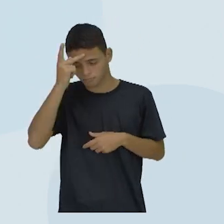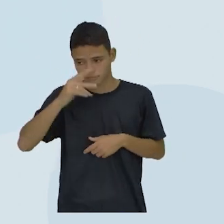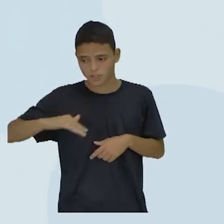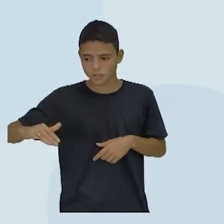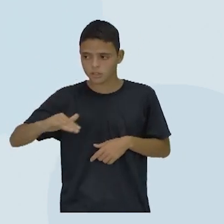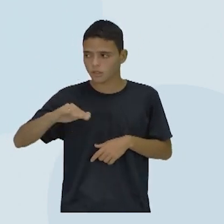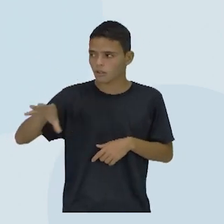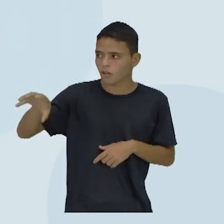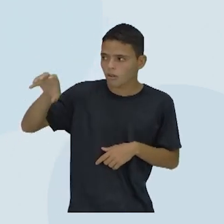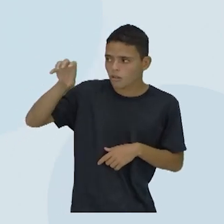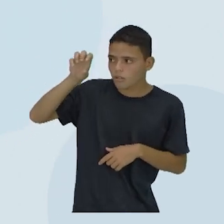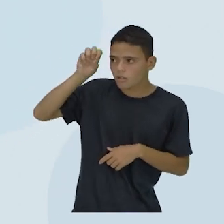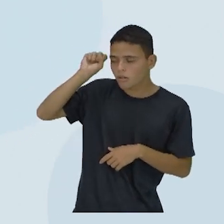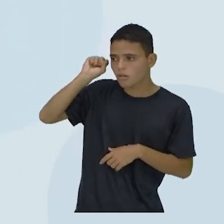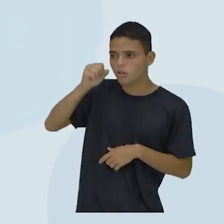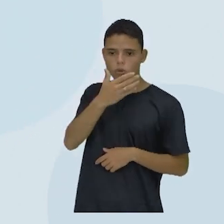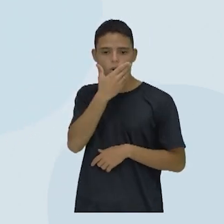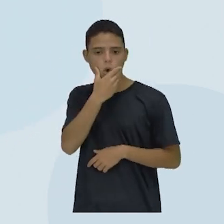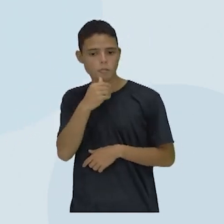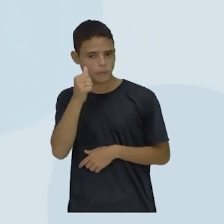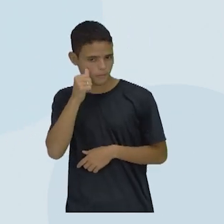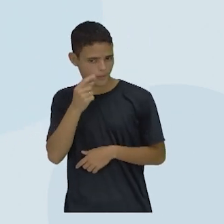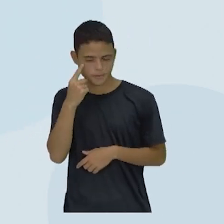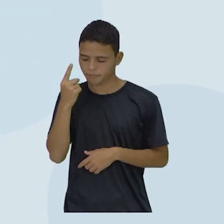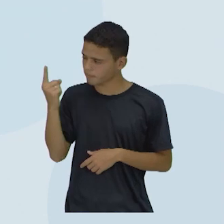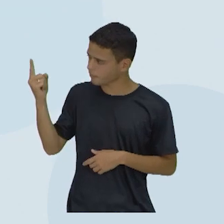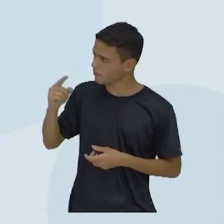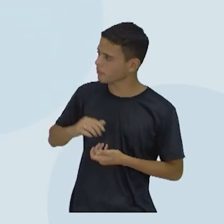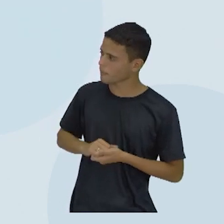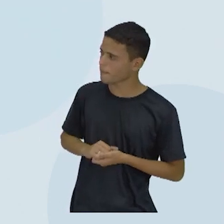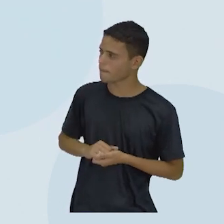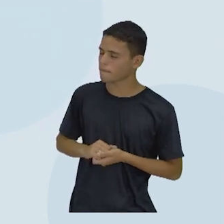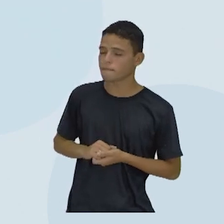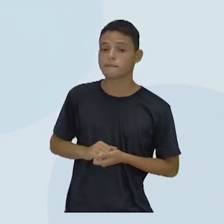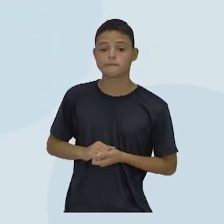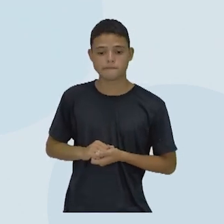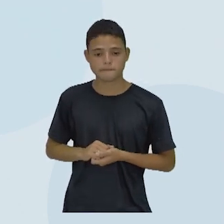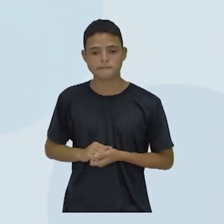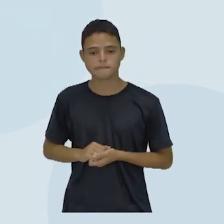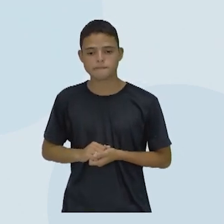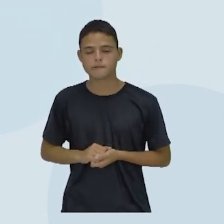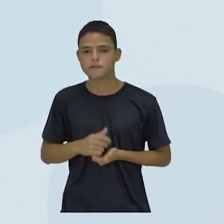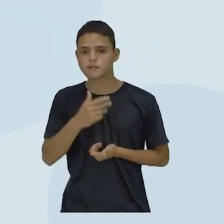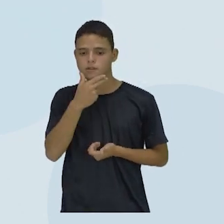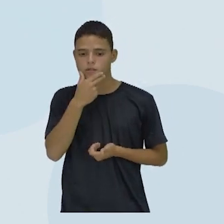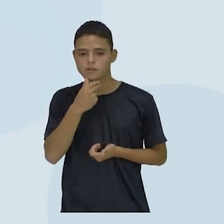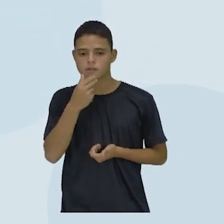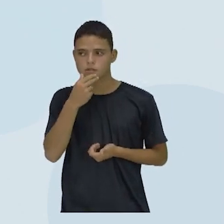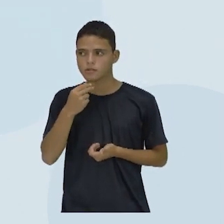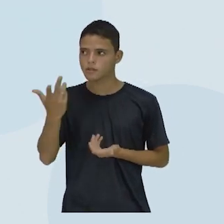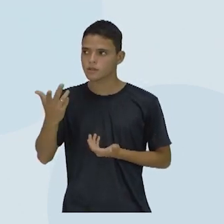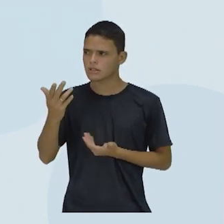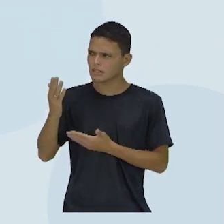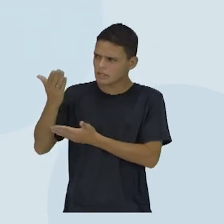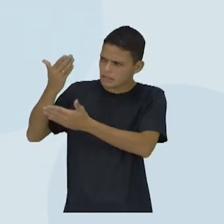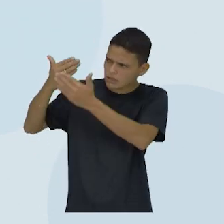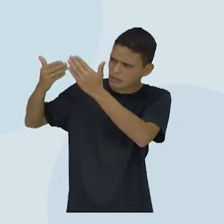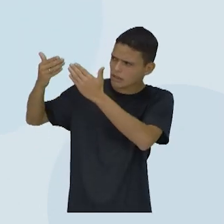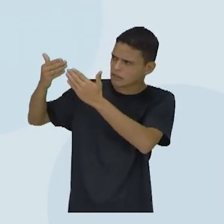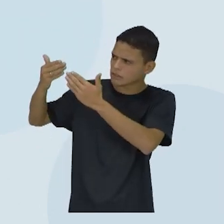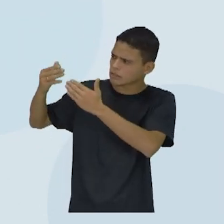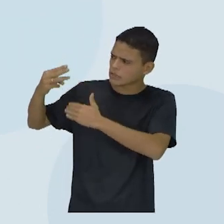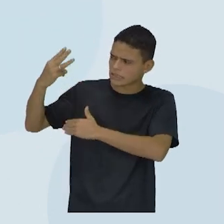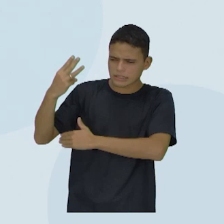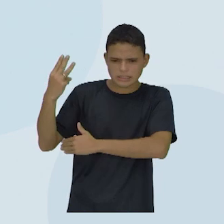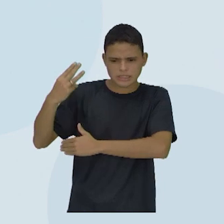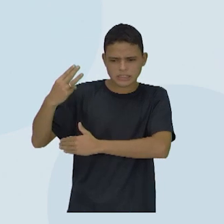nós temos a imagem aí, um rapaz, uma moça, né? Um rádio no final e alguém, um ser estranho ali no fundo, com 3